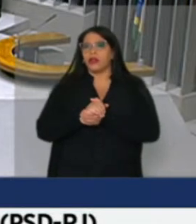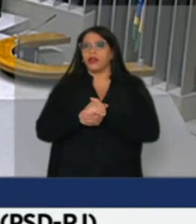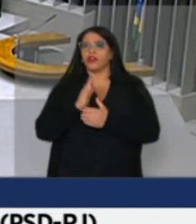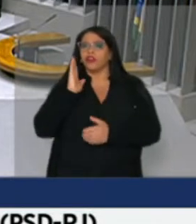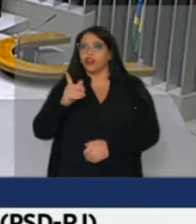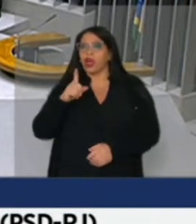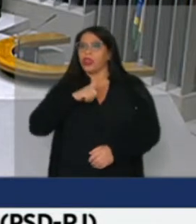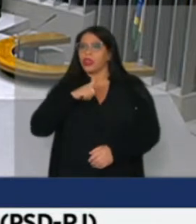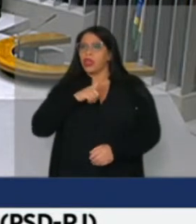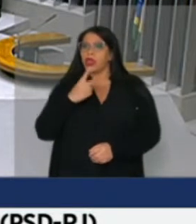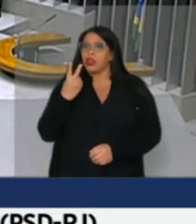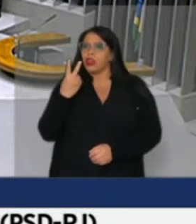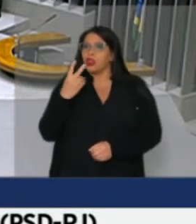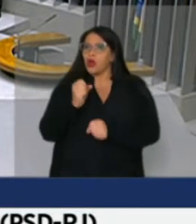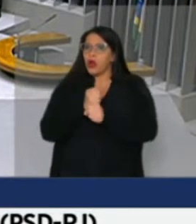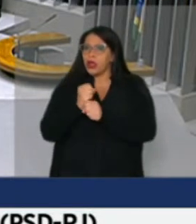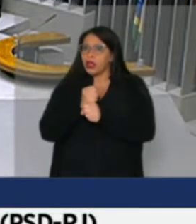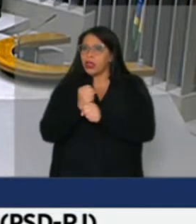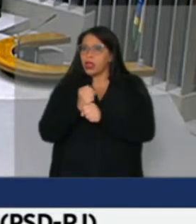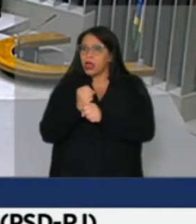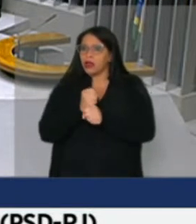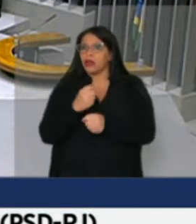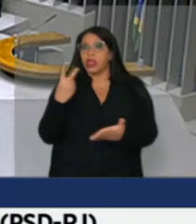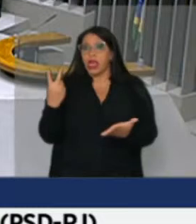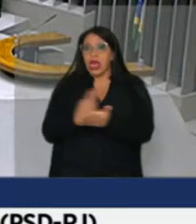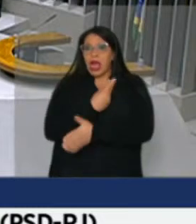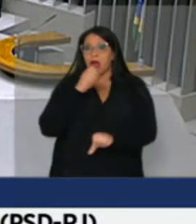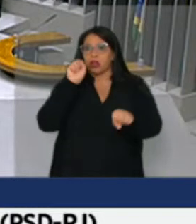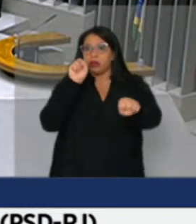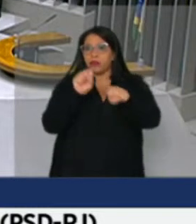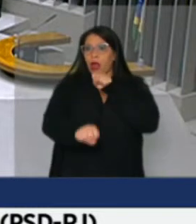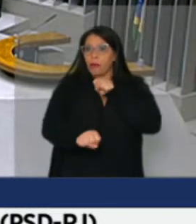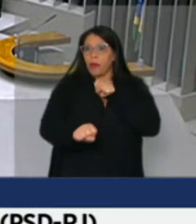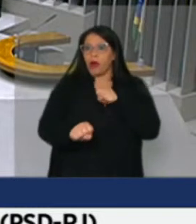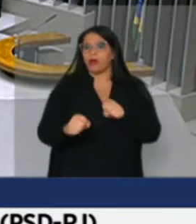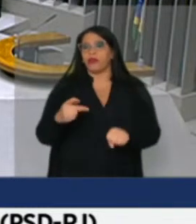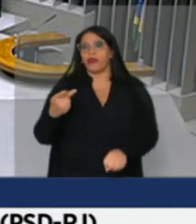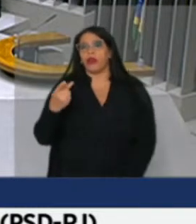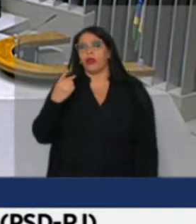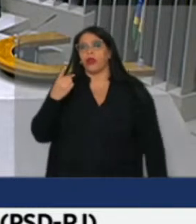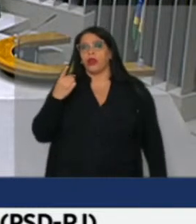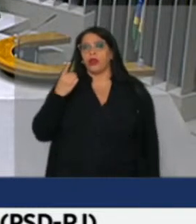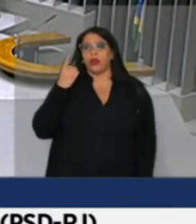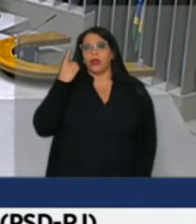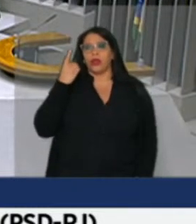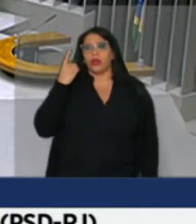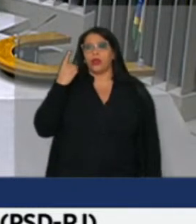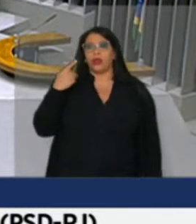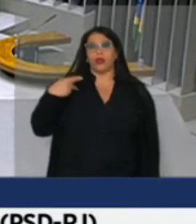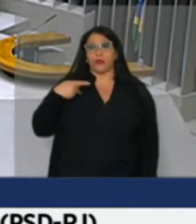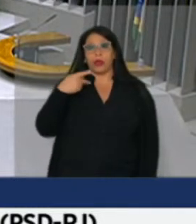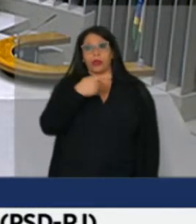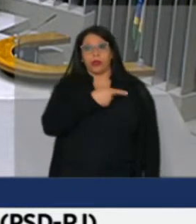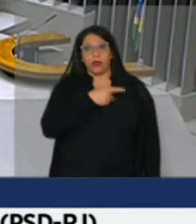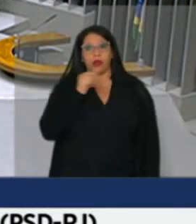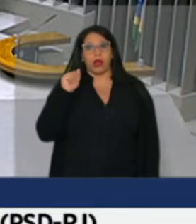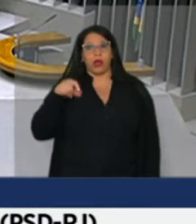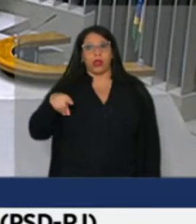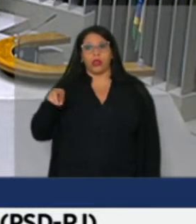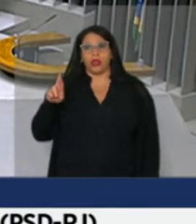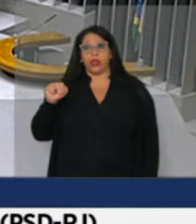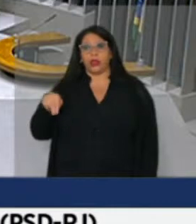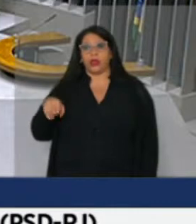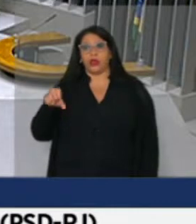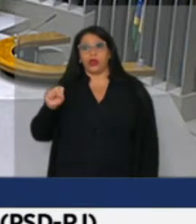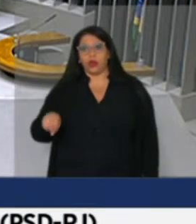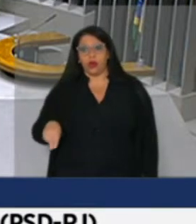2 anos. Já tem 2 anos da morte do deputado, do pastor Anderson do Carmo. Ele foi morto